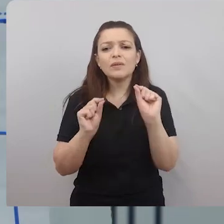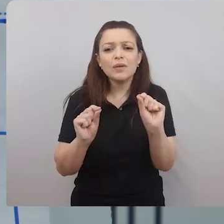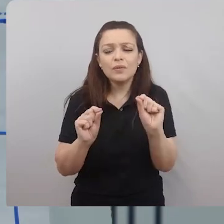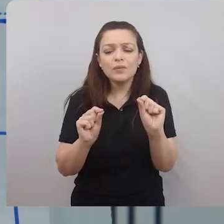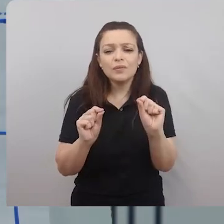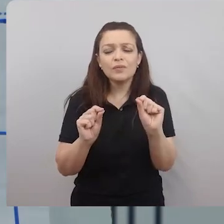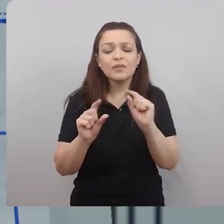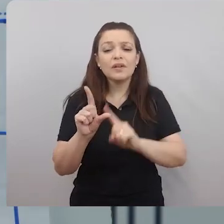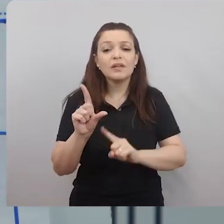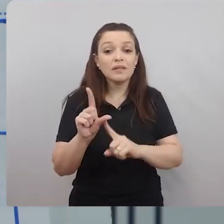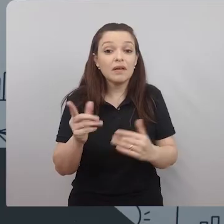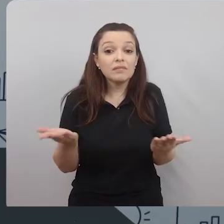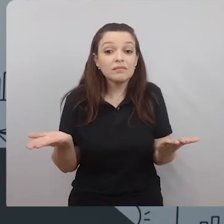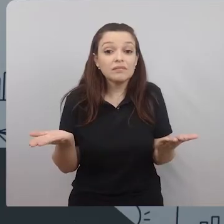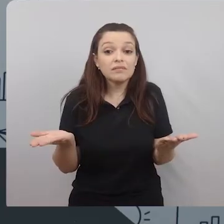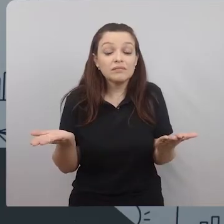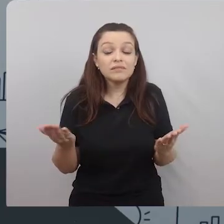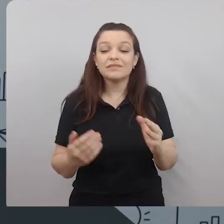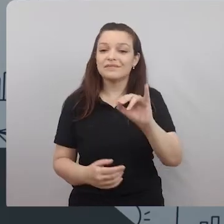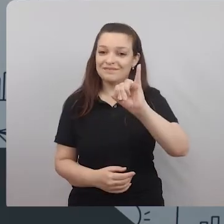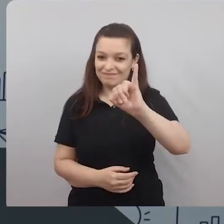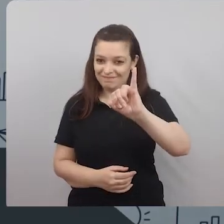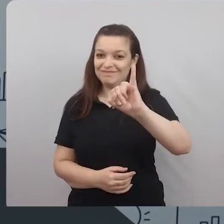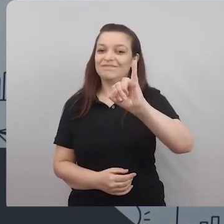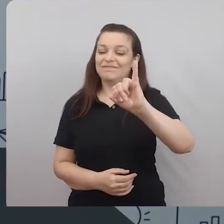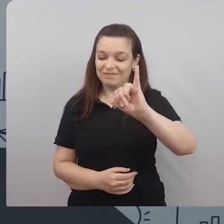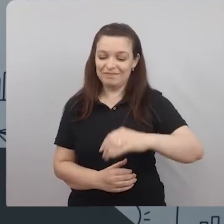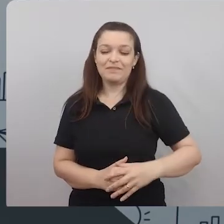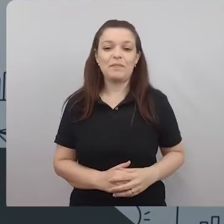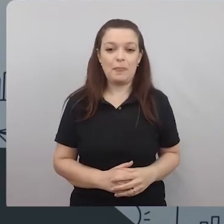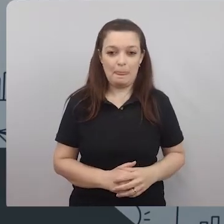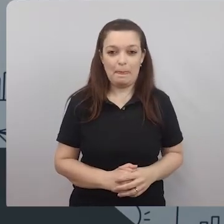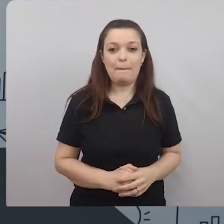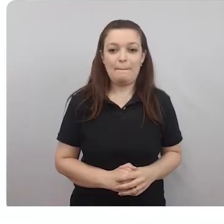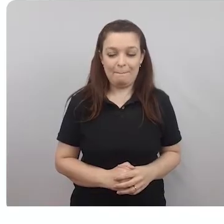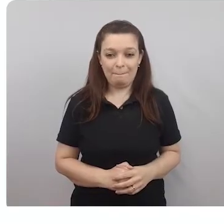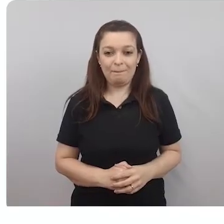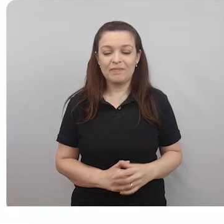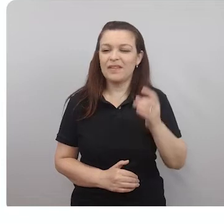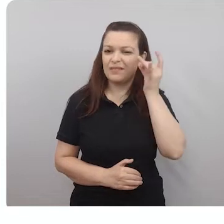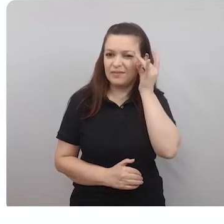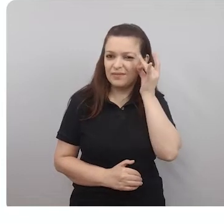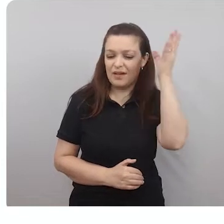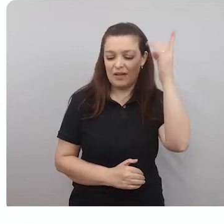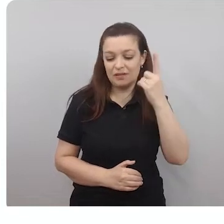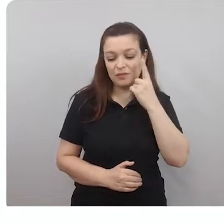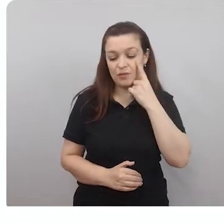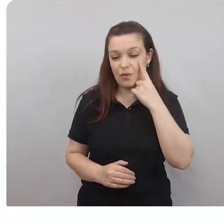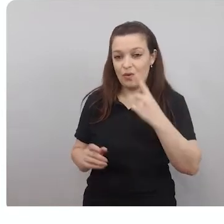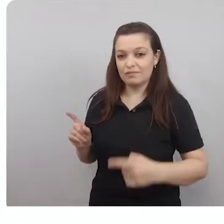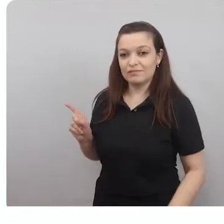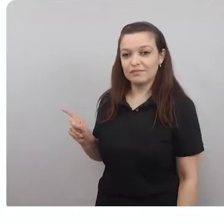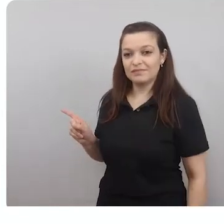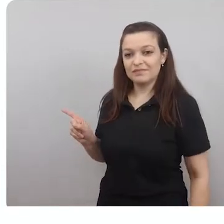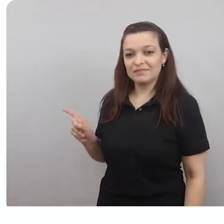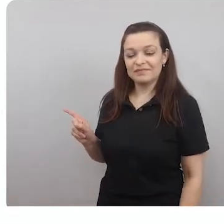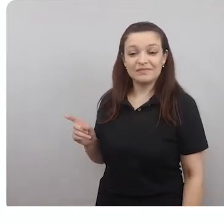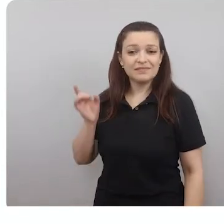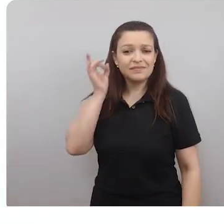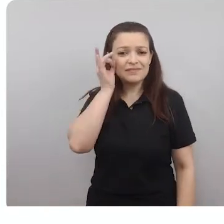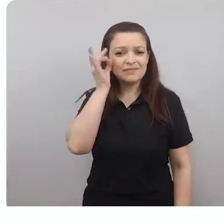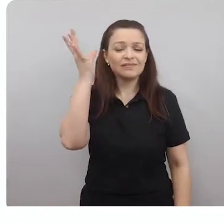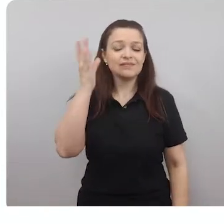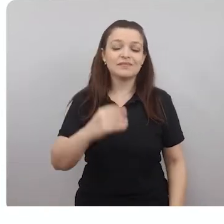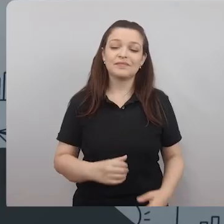Pai. Falta a letra I, que é um traço. Começa lá de cima